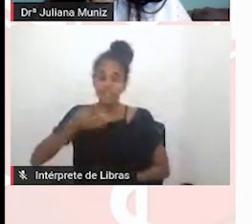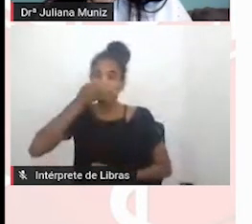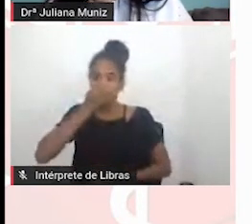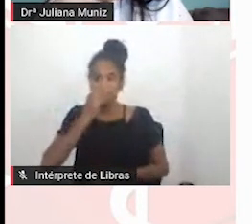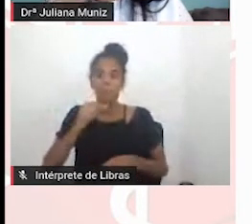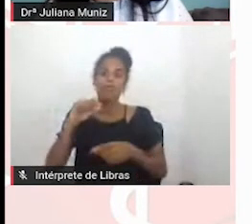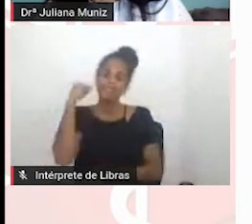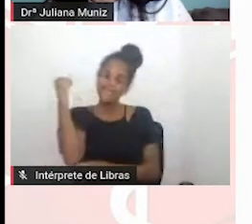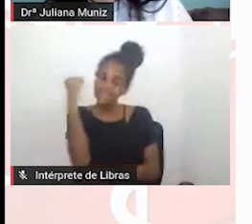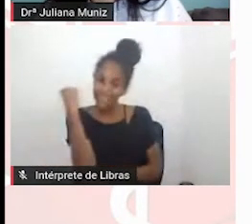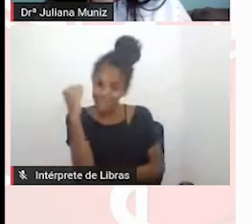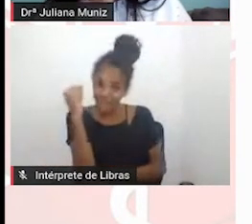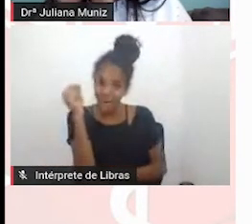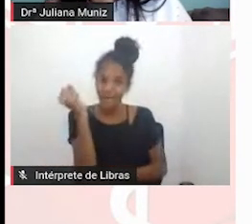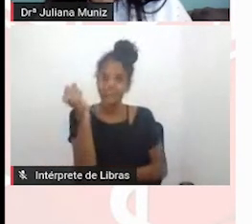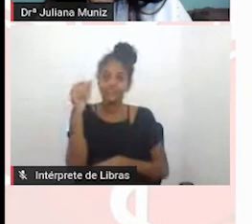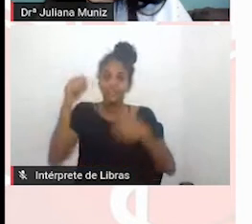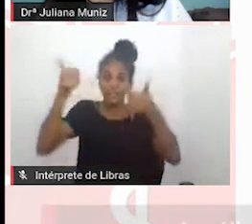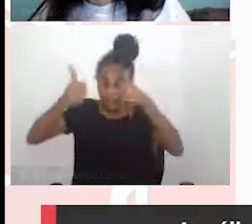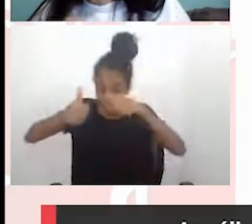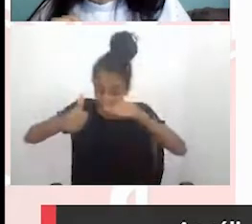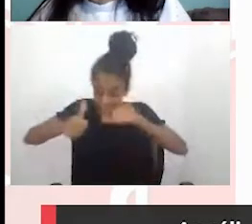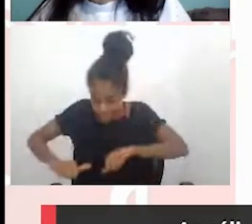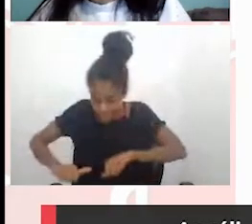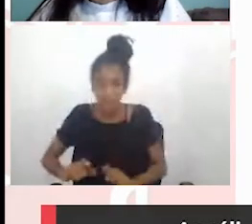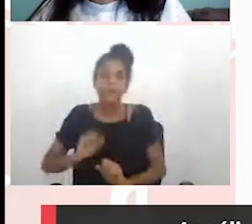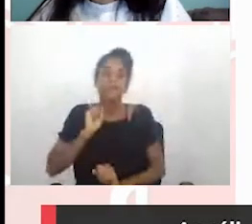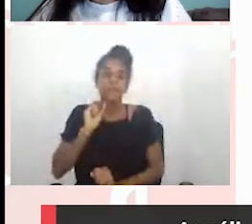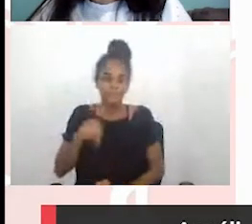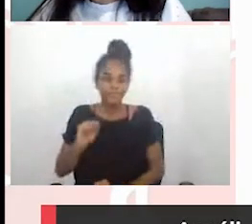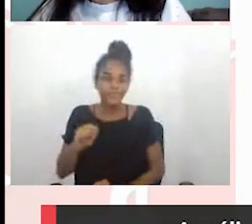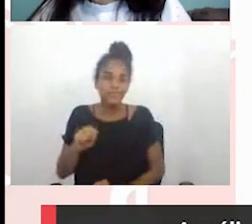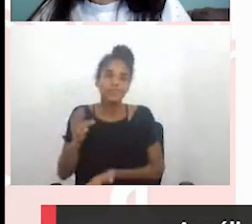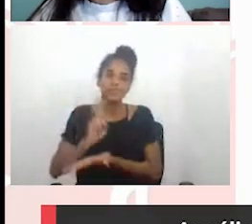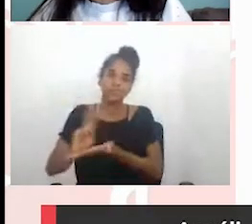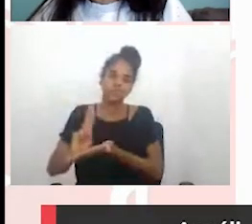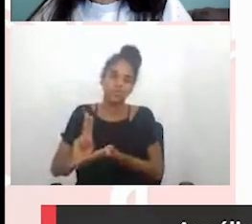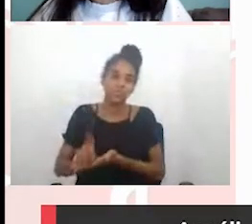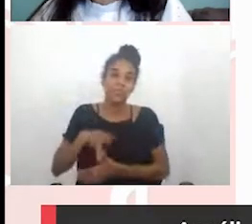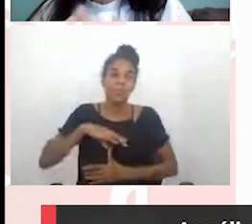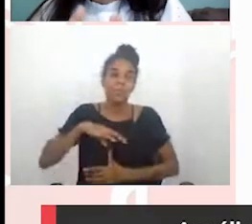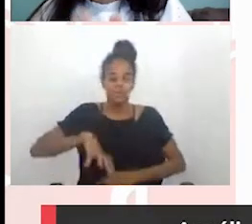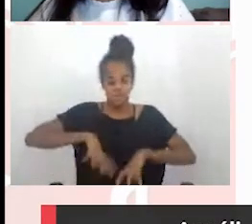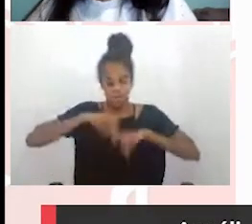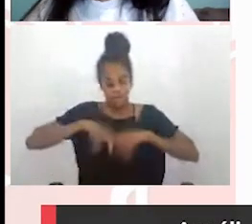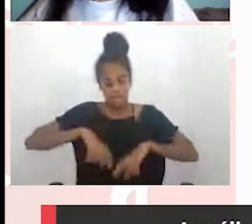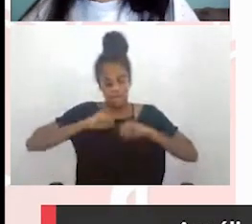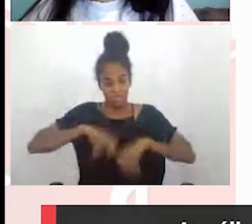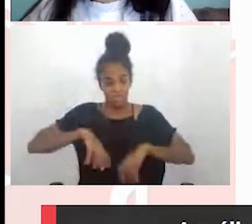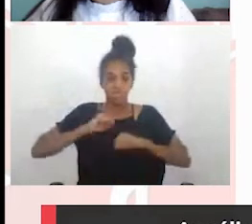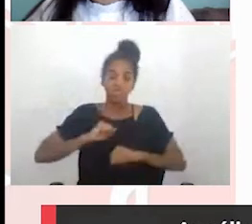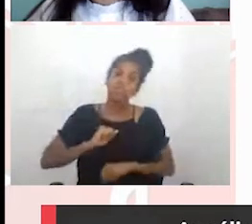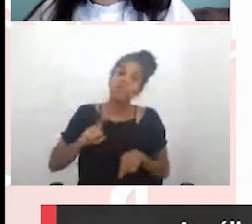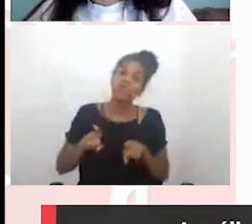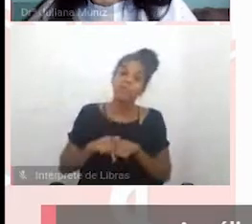com hiperresposta inflamatória, hiperinflamação pulmonar, e aí, nesses pacientes, diminui a mortalidade. E a única droga